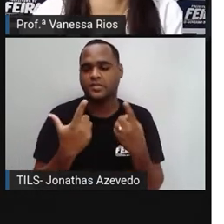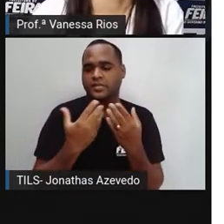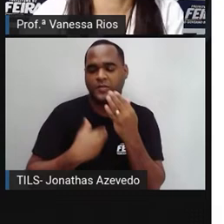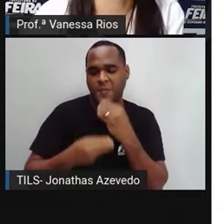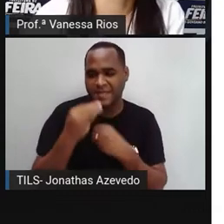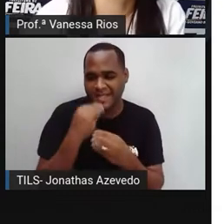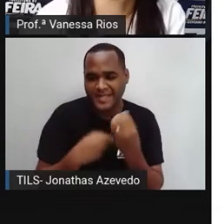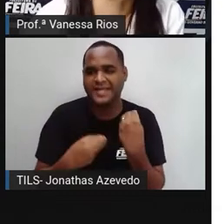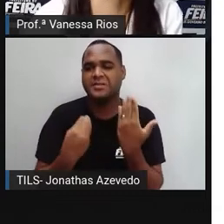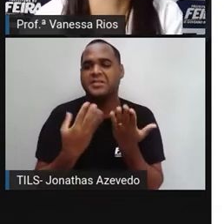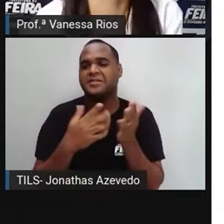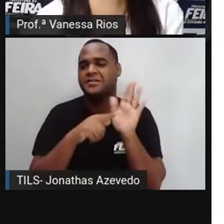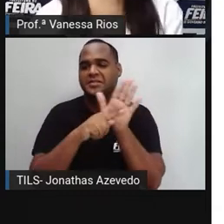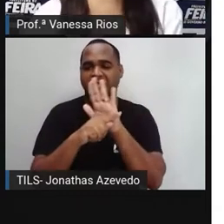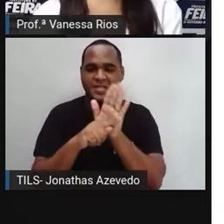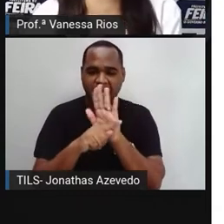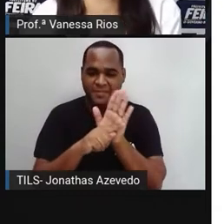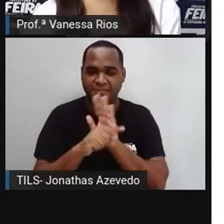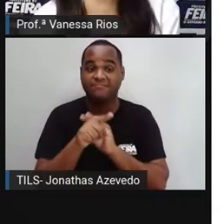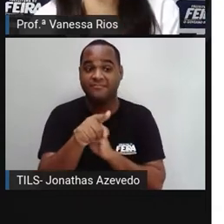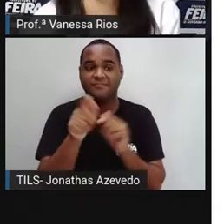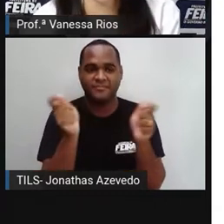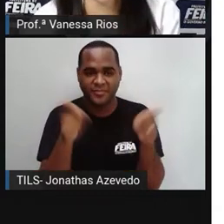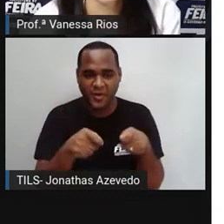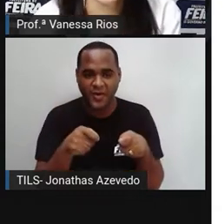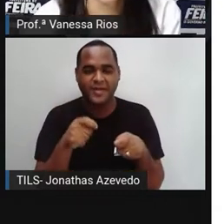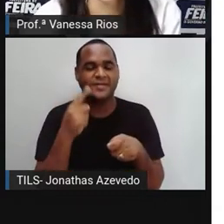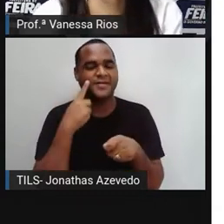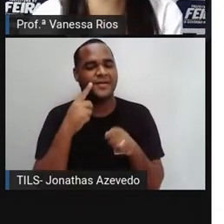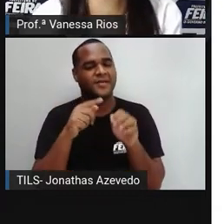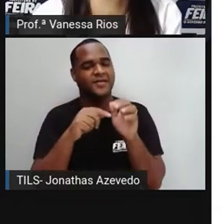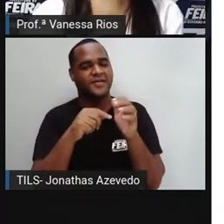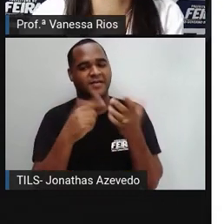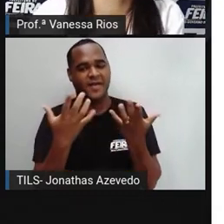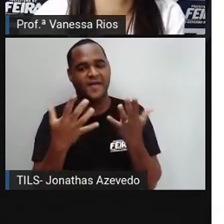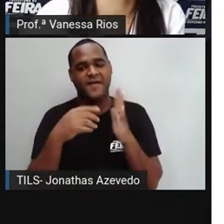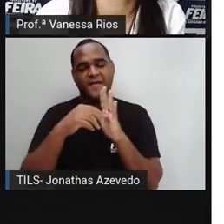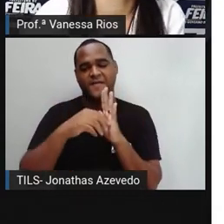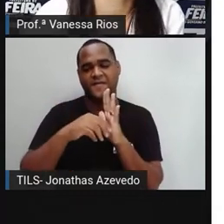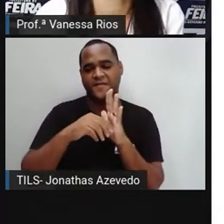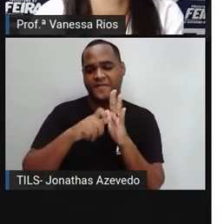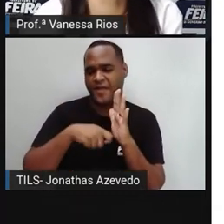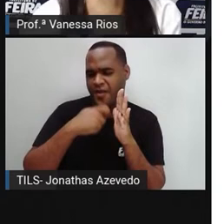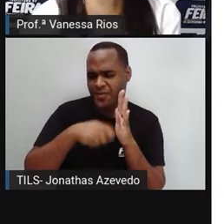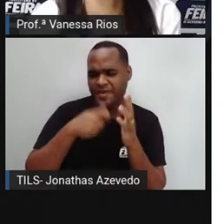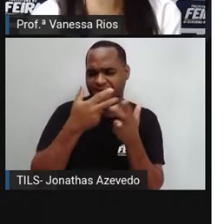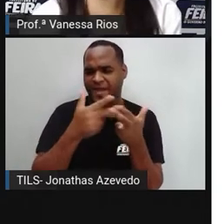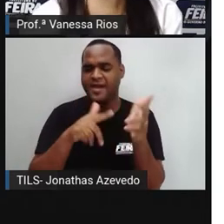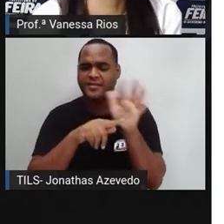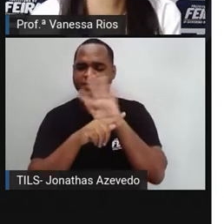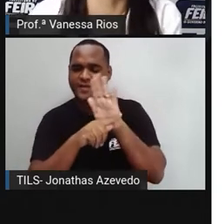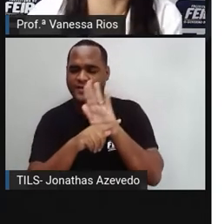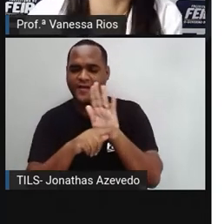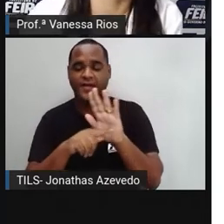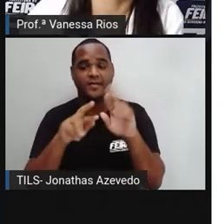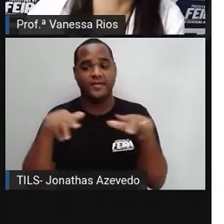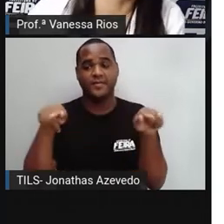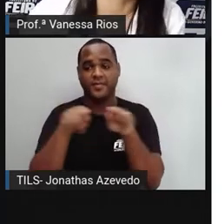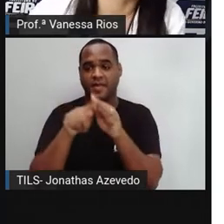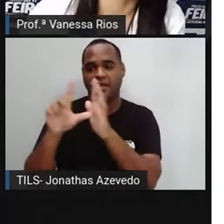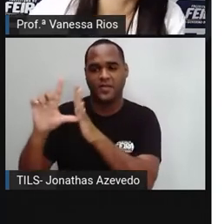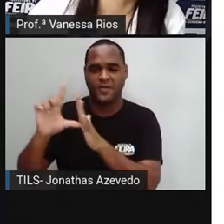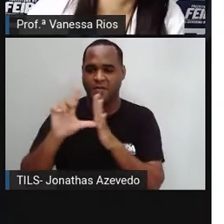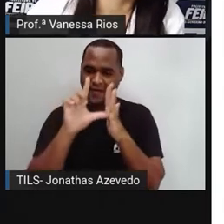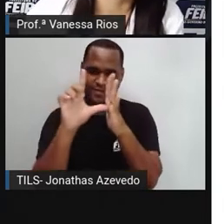alimentação, do cinema, onde vocês podem aí assistir a filmes que estão em cartaz, e também das lojas para o público de